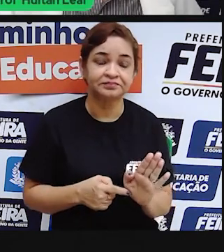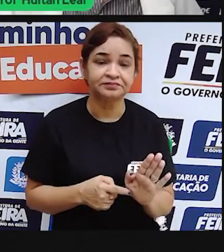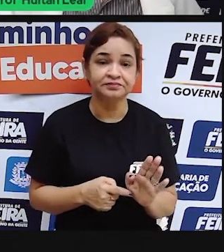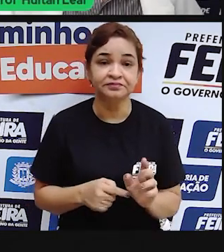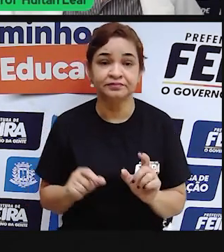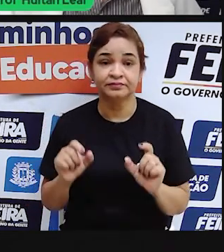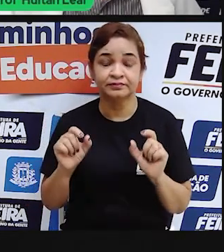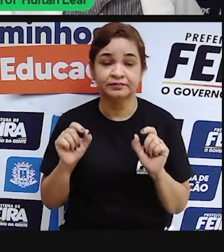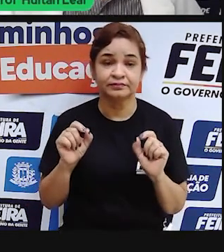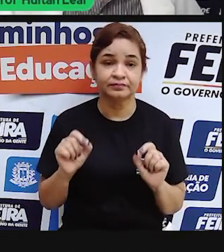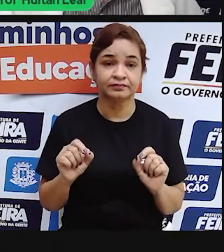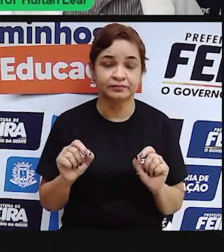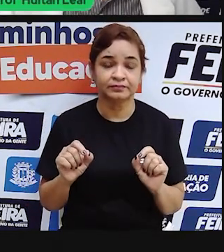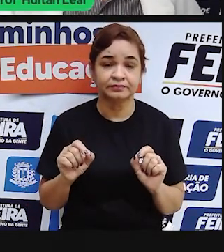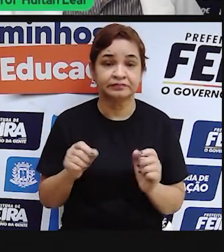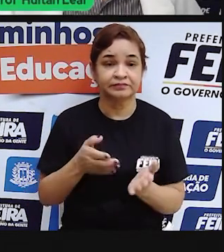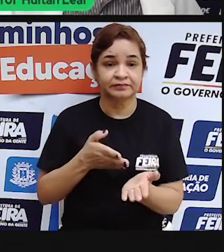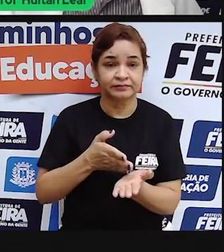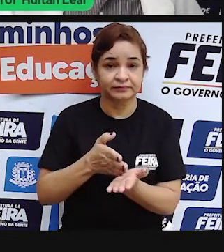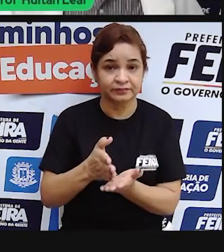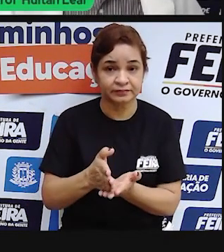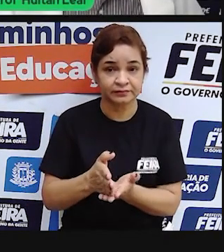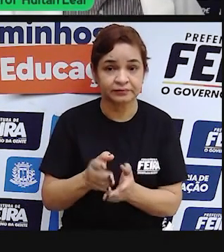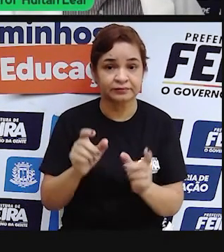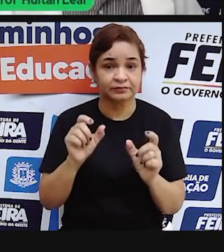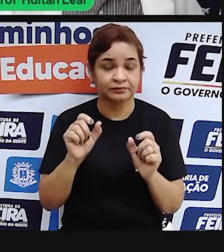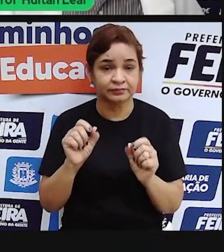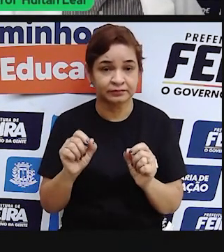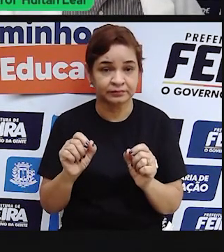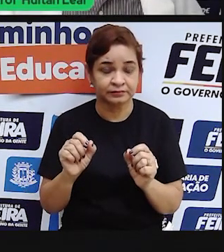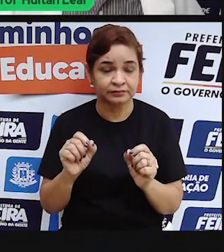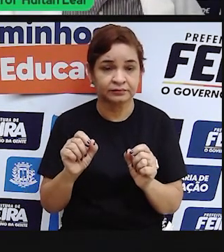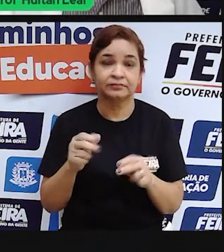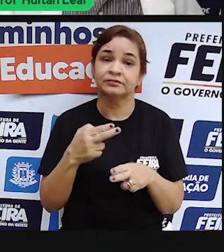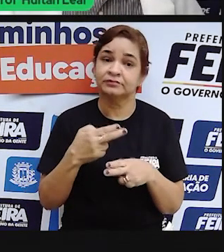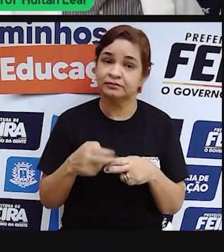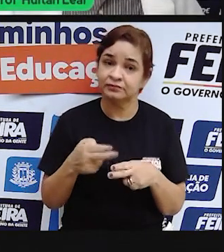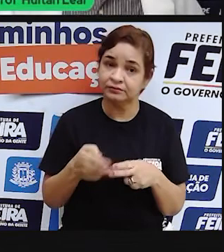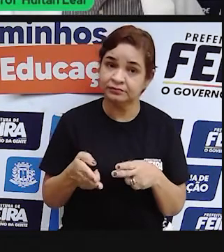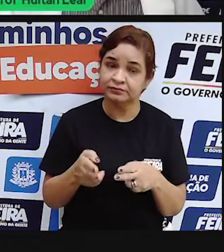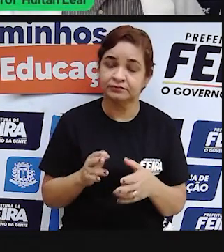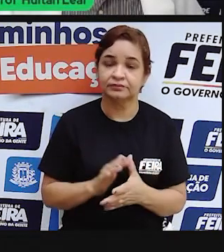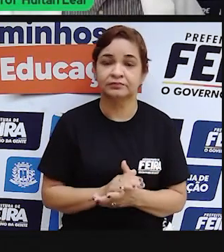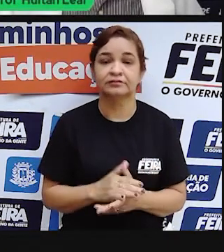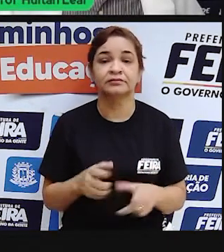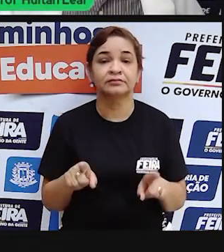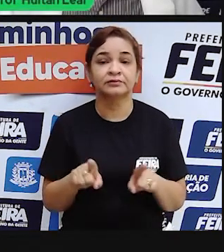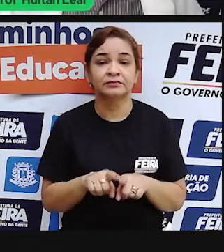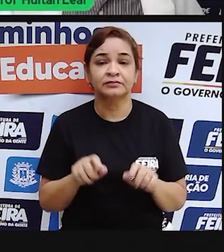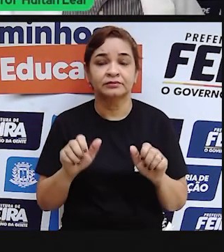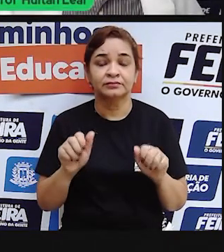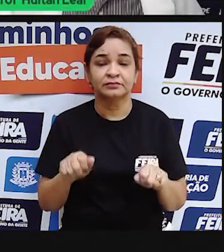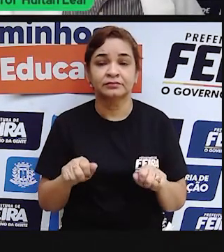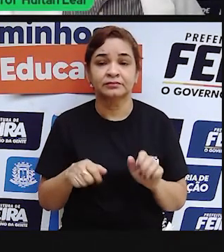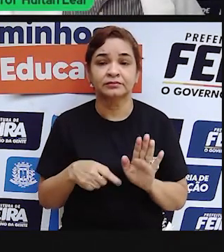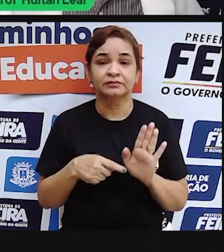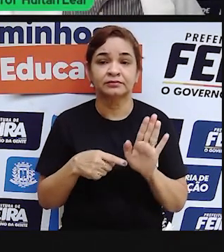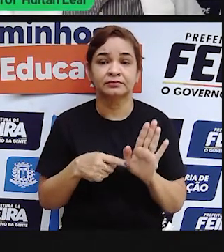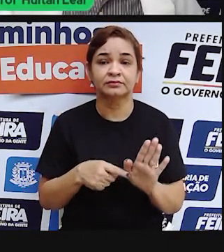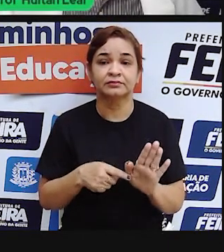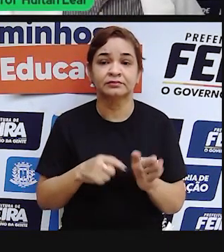uma ação é direcionada. O que mais? Pode representar um